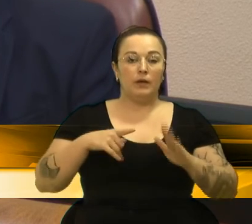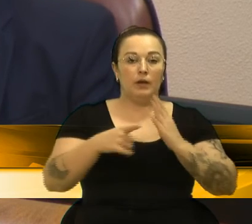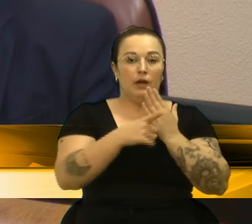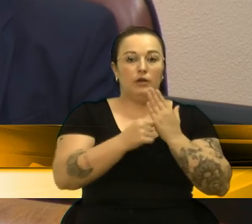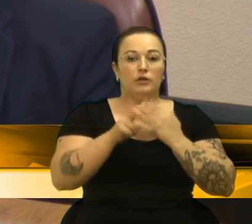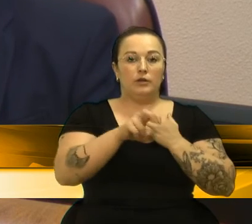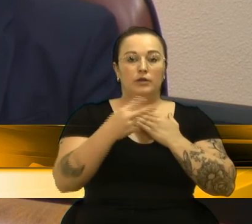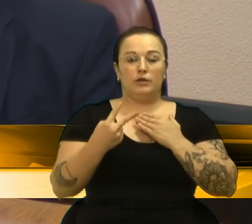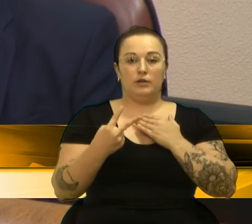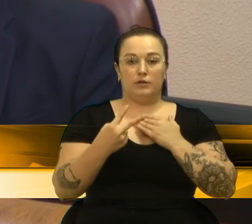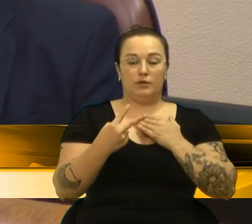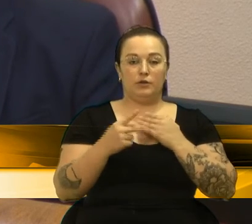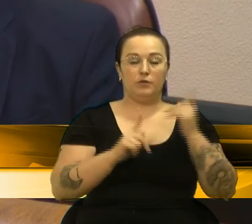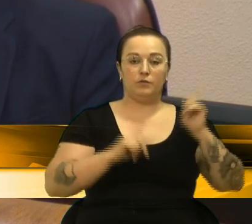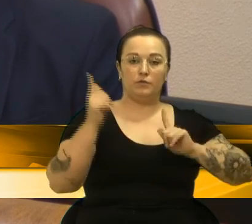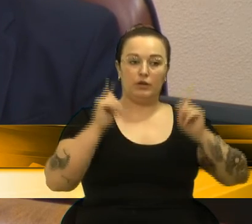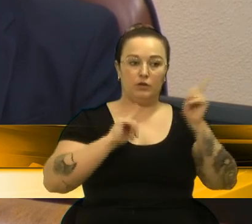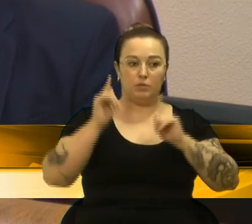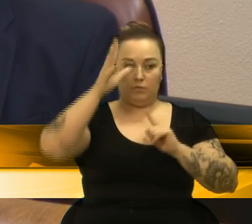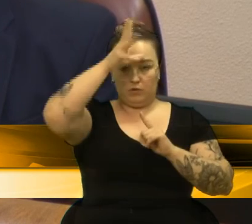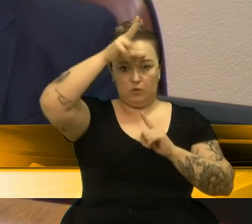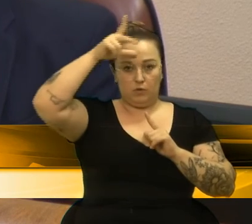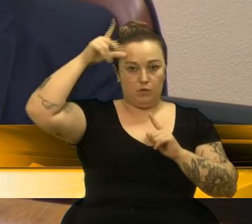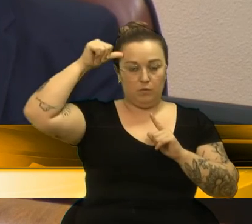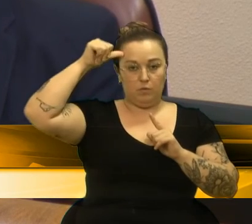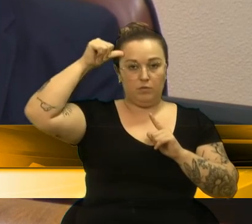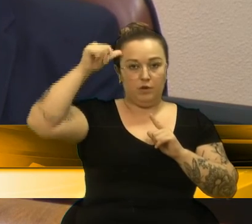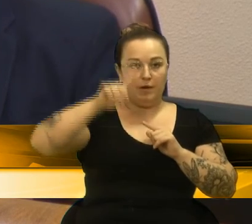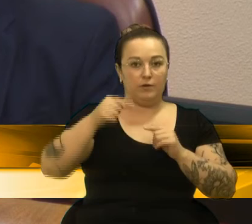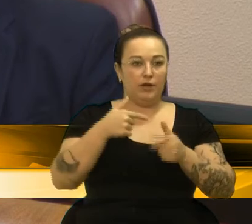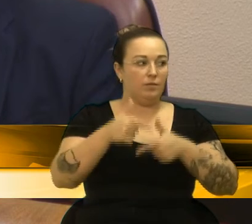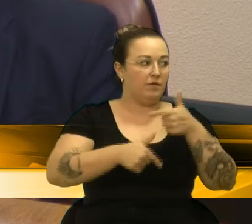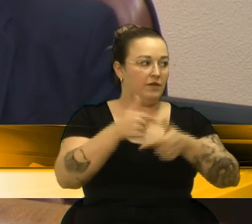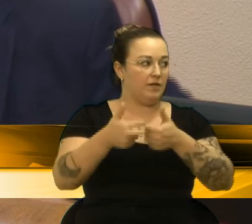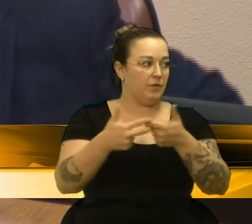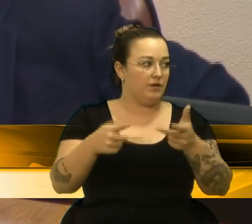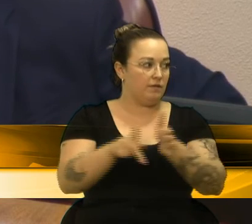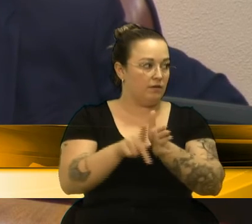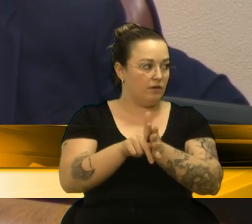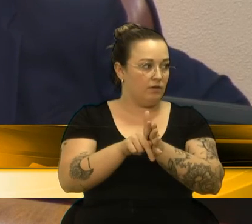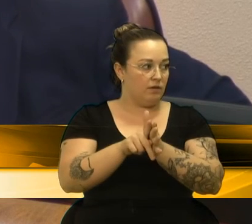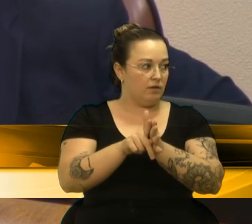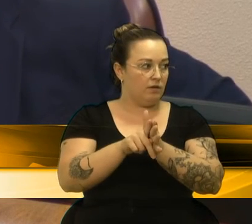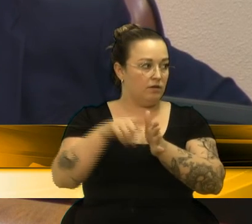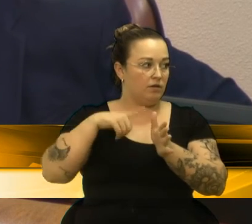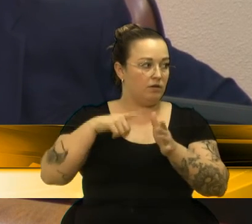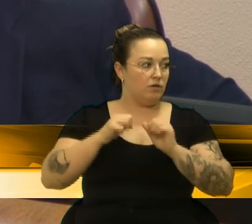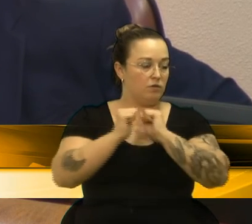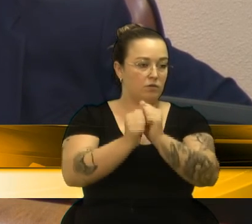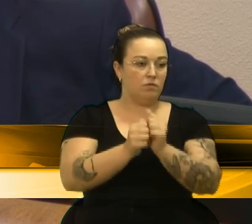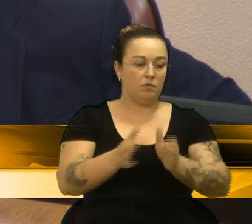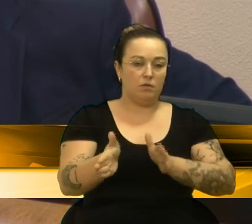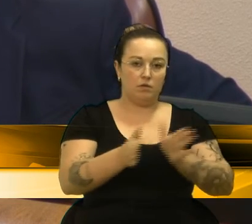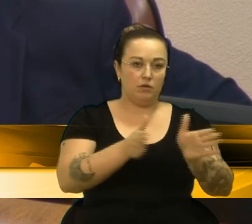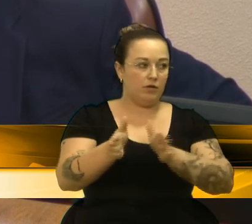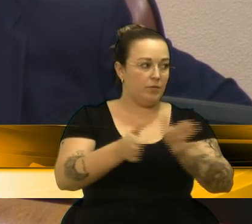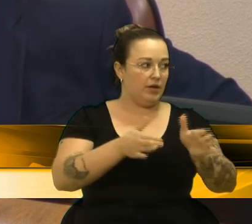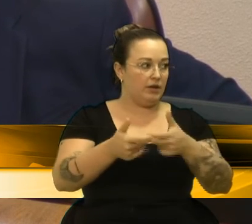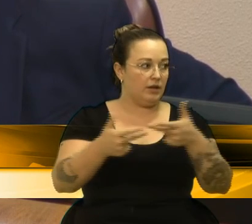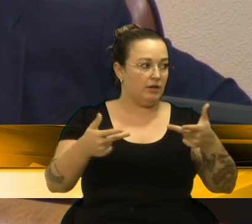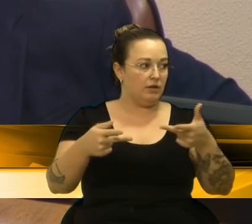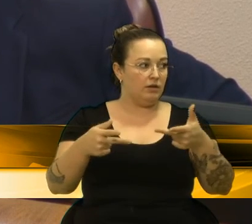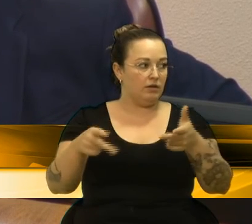52. Divertimentos públicos são os que se realizam em logradouros públicos ou em locais de diversões, quando permitido acesso ao povo em geral. Parágrafo único.